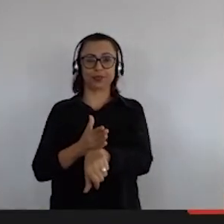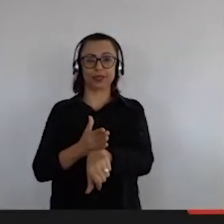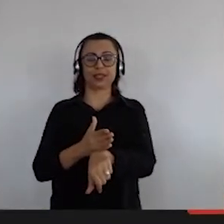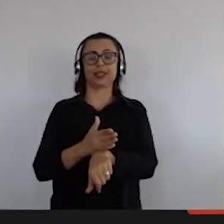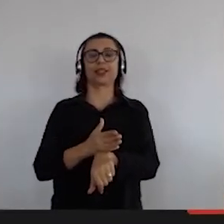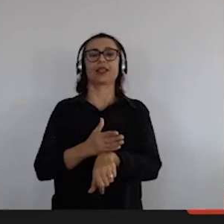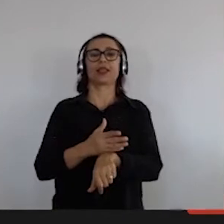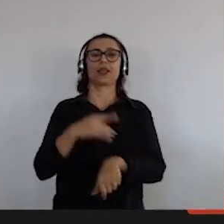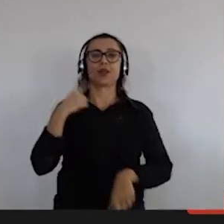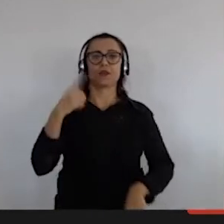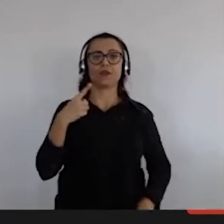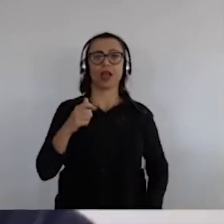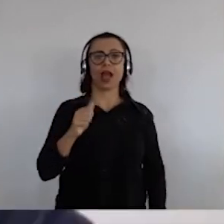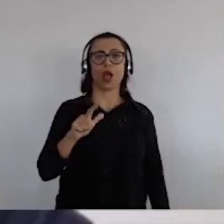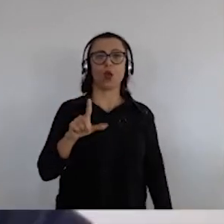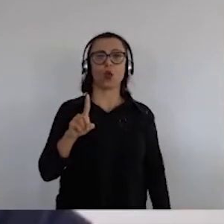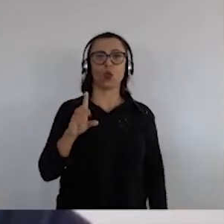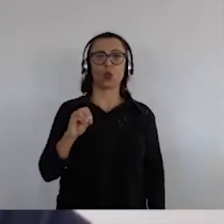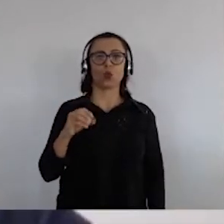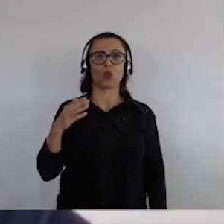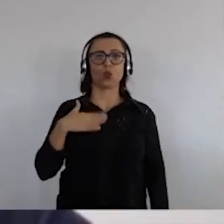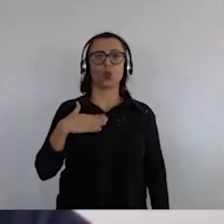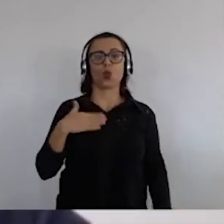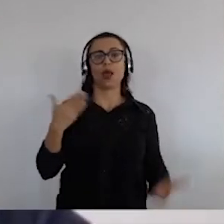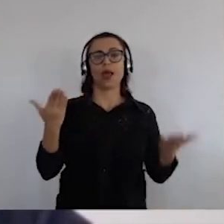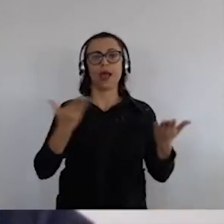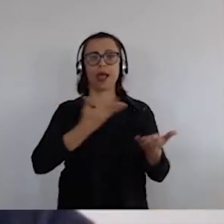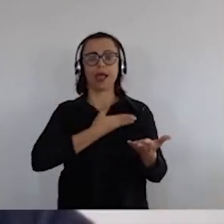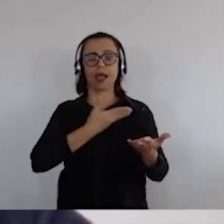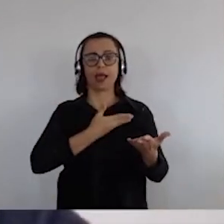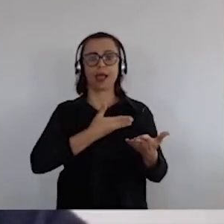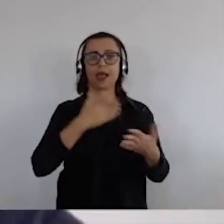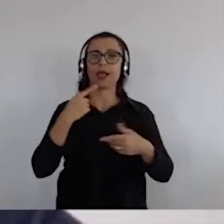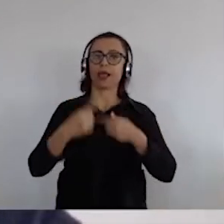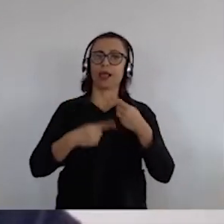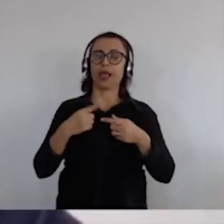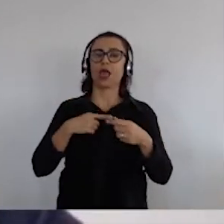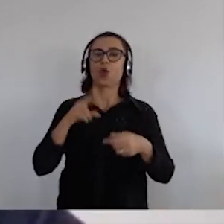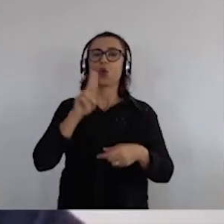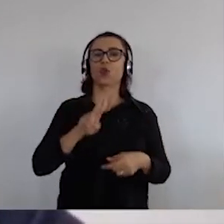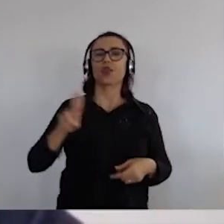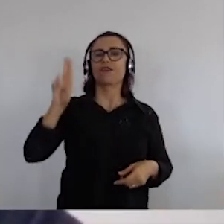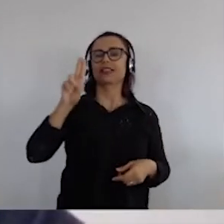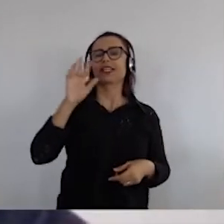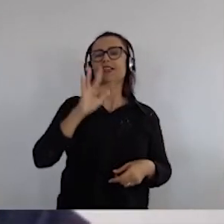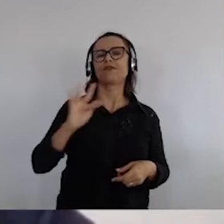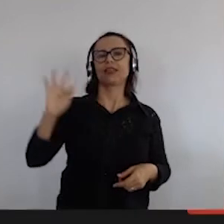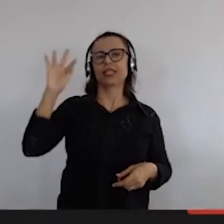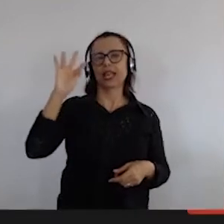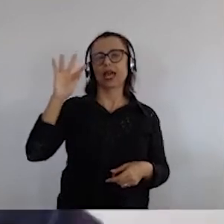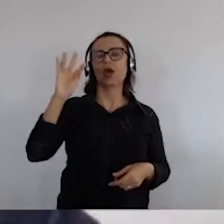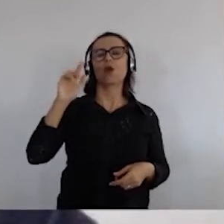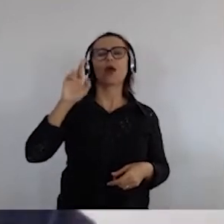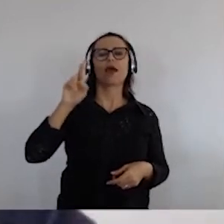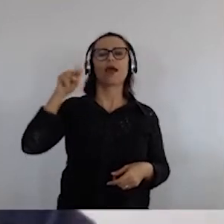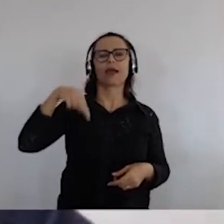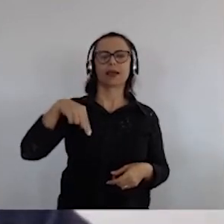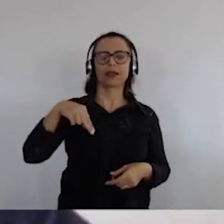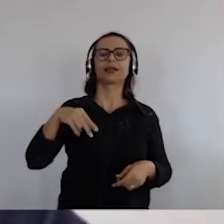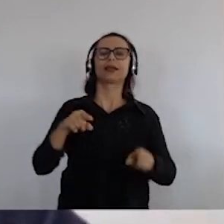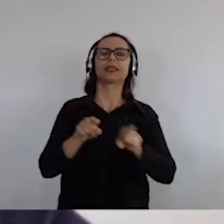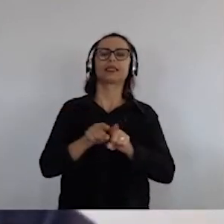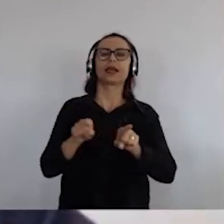Medeiros Lima Filho, nosso grande amigo, graduado em Direito pela Universidade Federal do Rio Grande do Norte e também